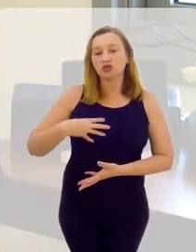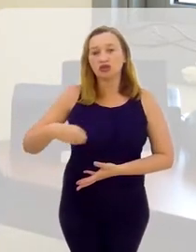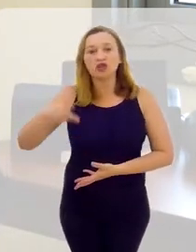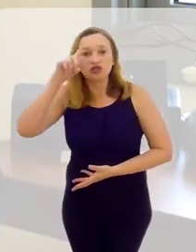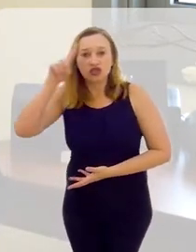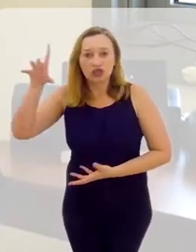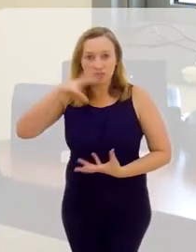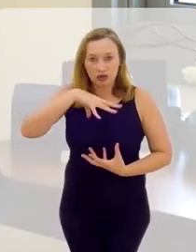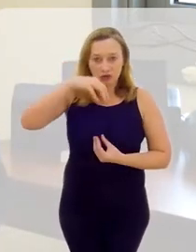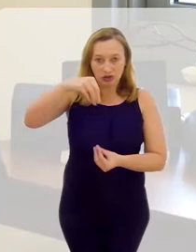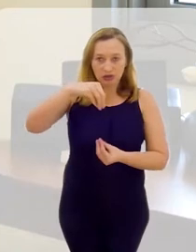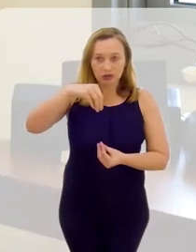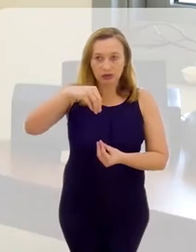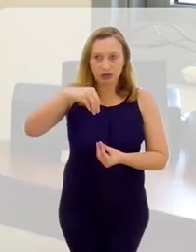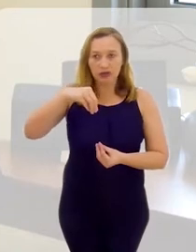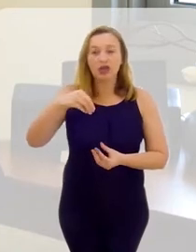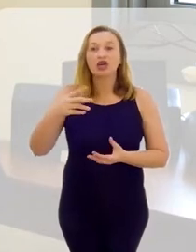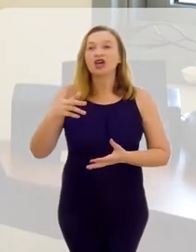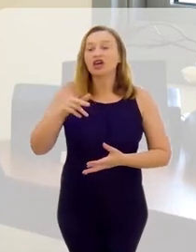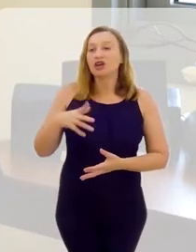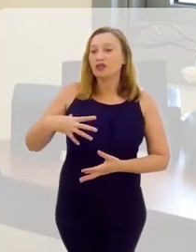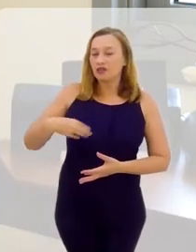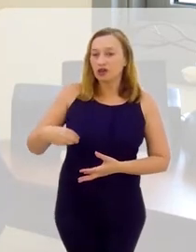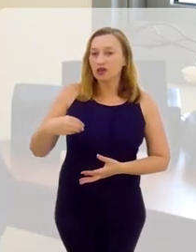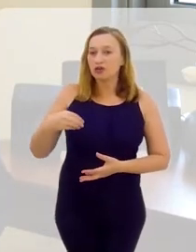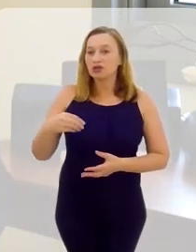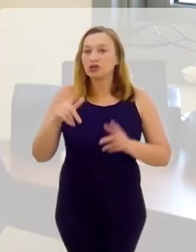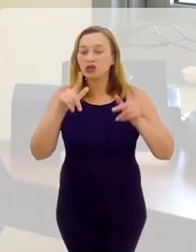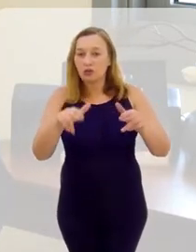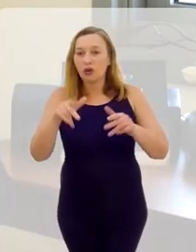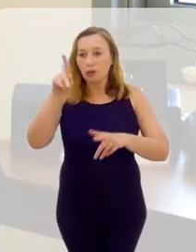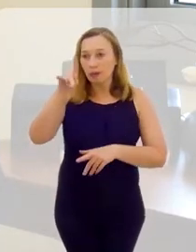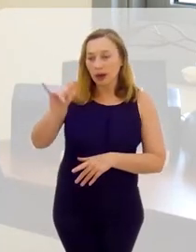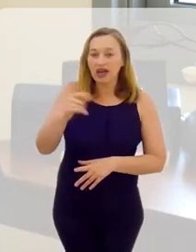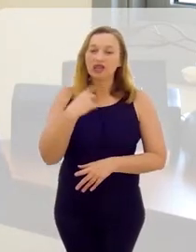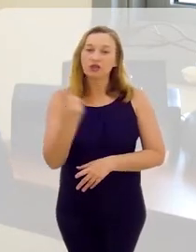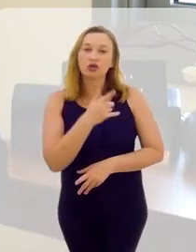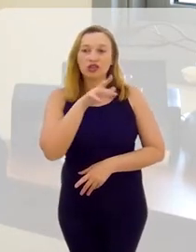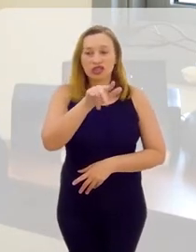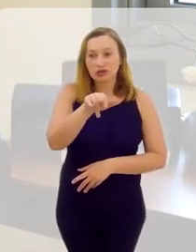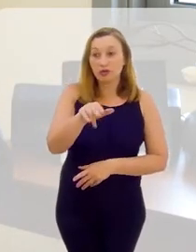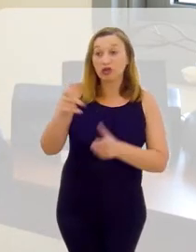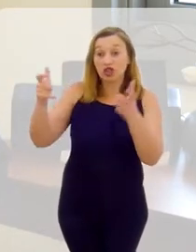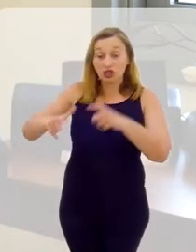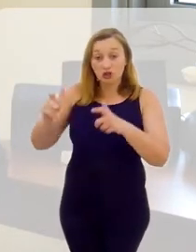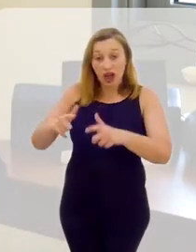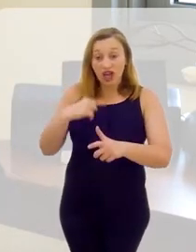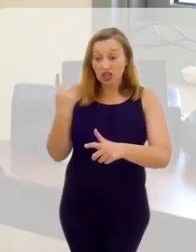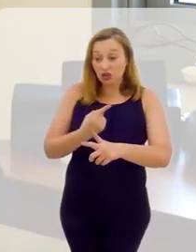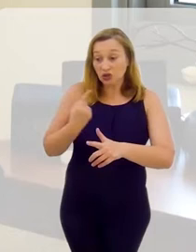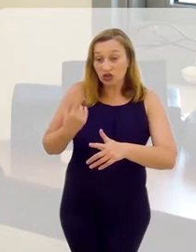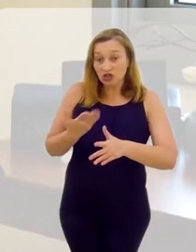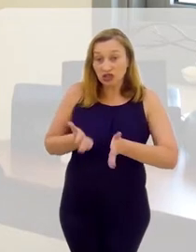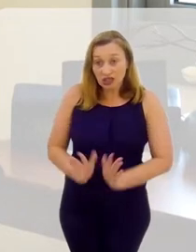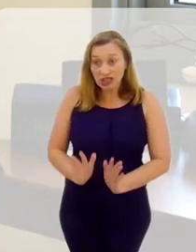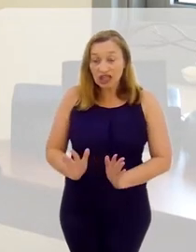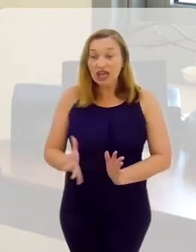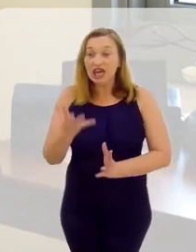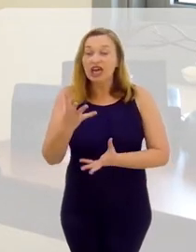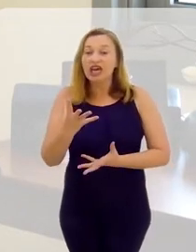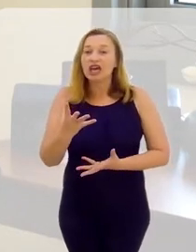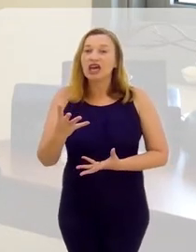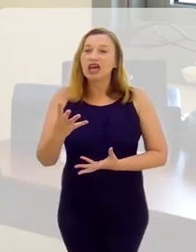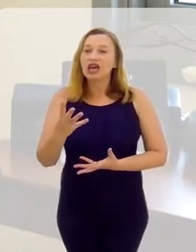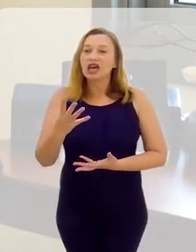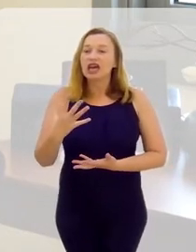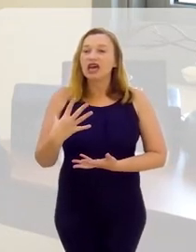de um Deus. E como filhos do mesmo Pai, somos irmãos. E lá, nesse lugar onde nós nascemos,